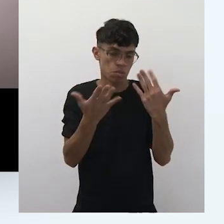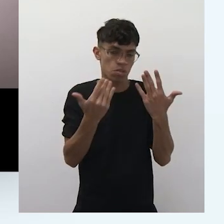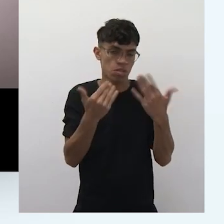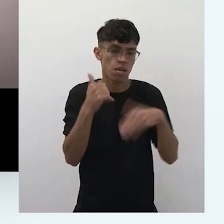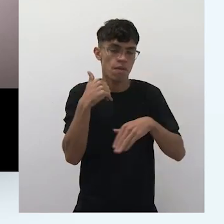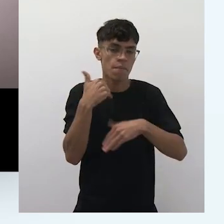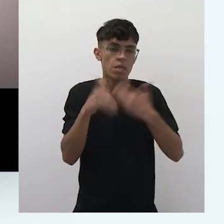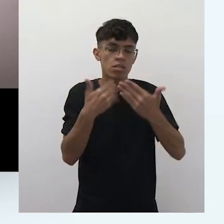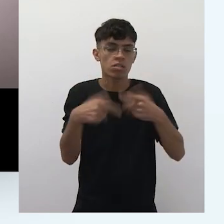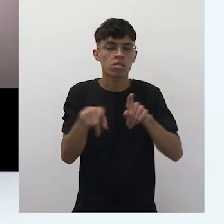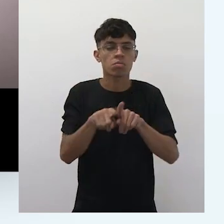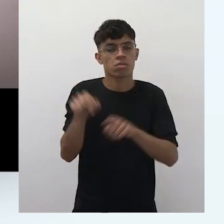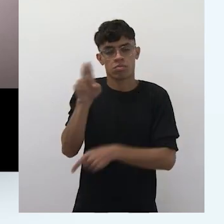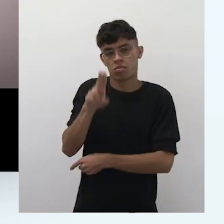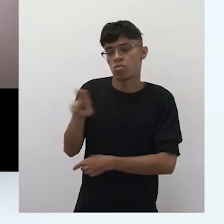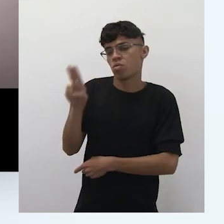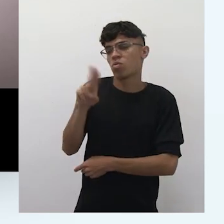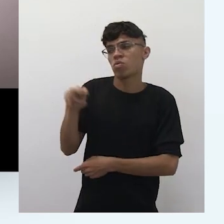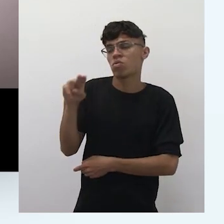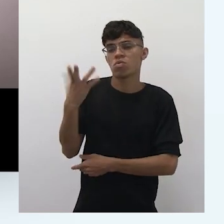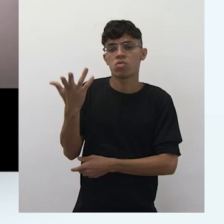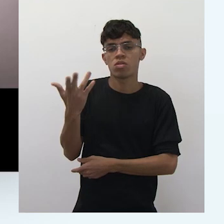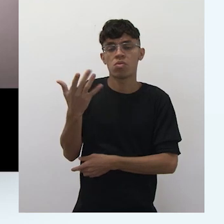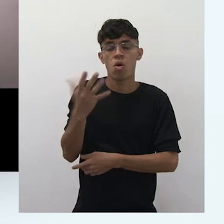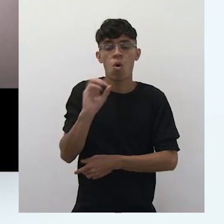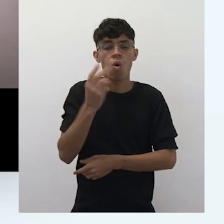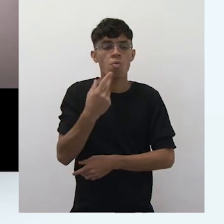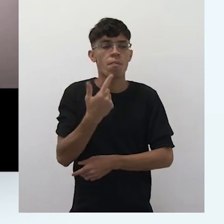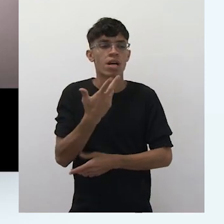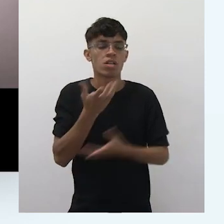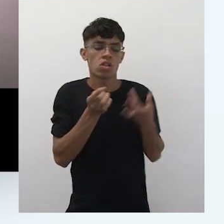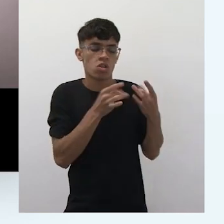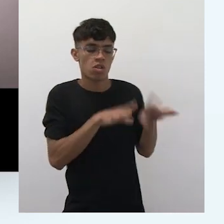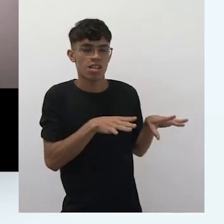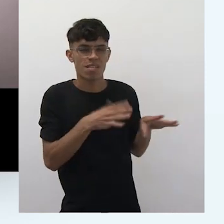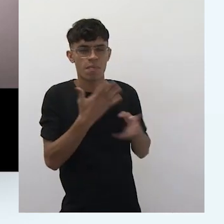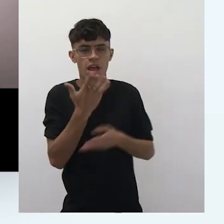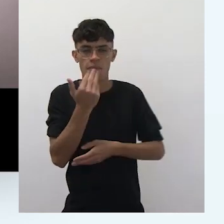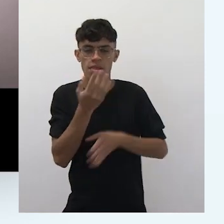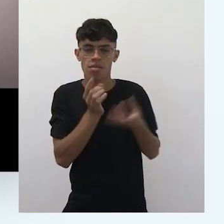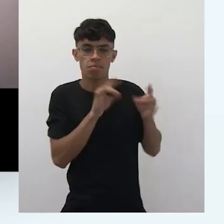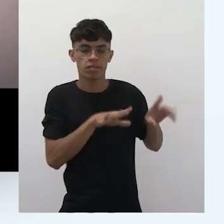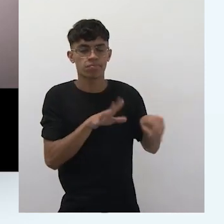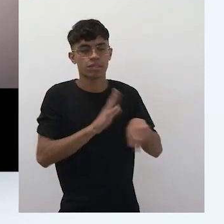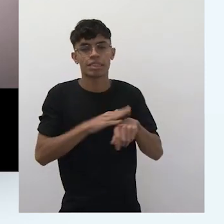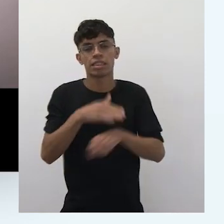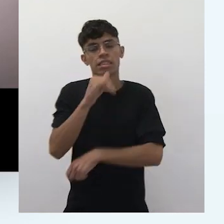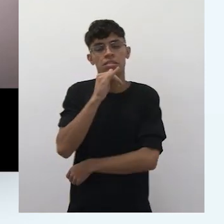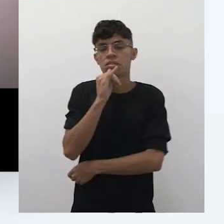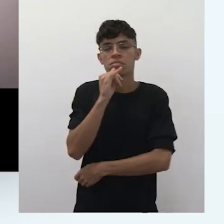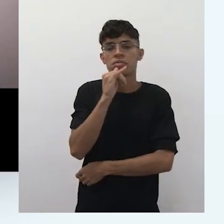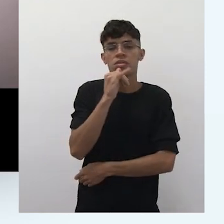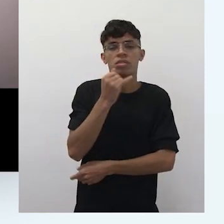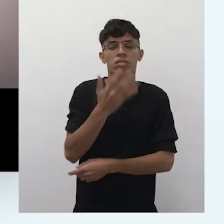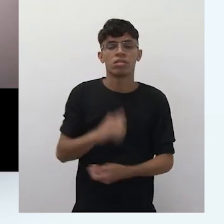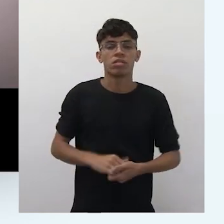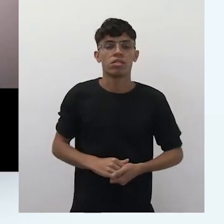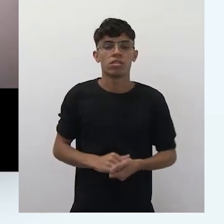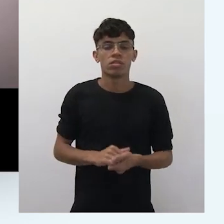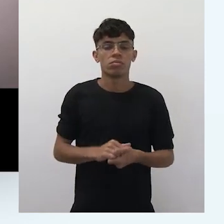como o consumo e também o descarte de alimentos. Isso pode ser feito, por exemplo, através de